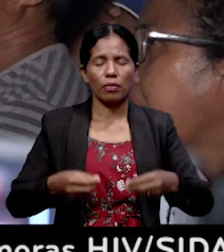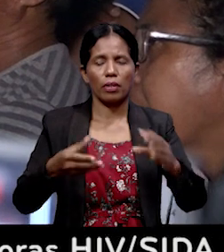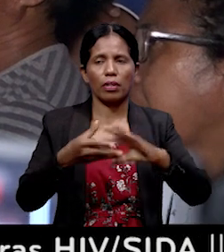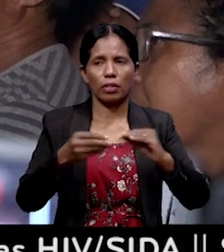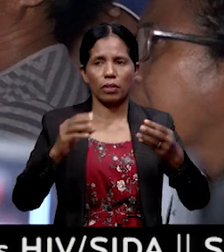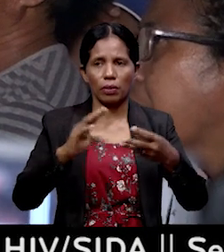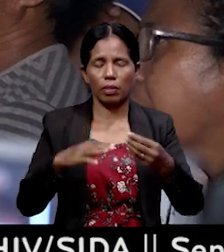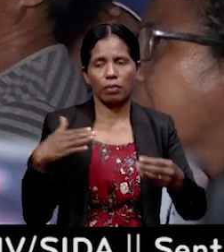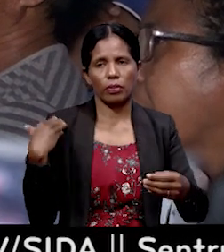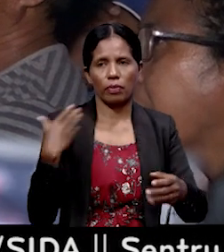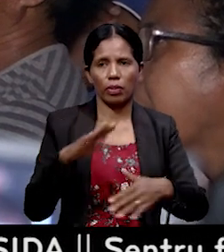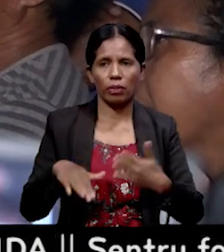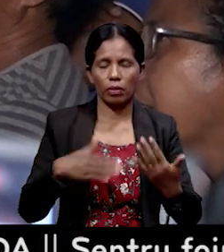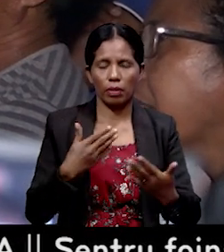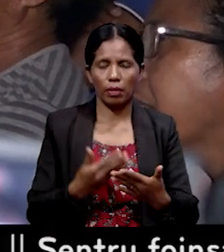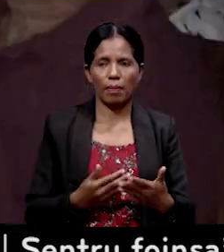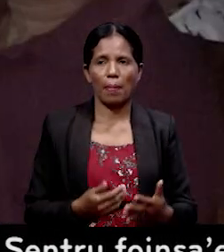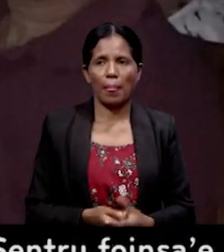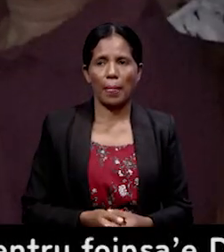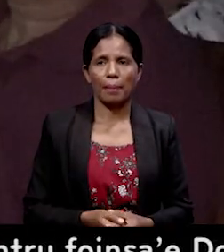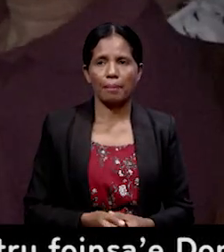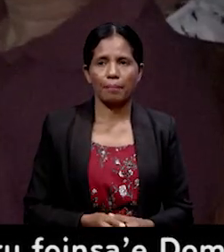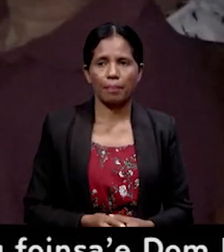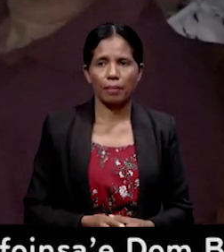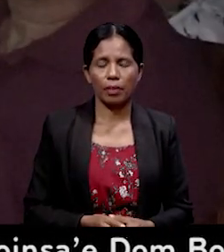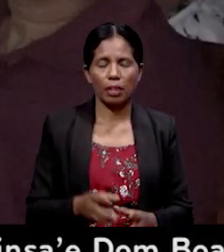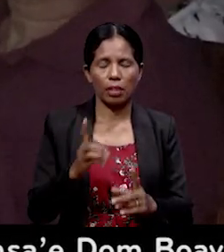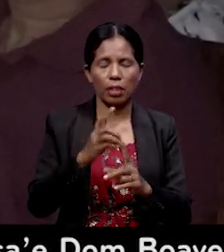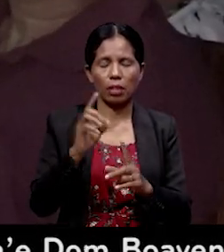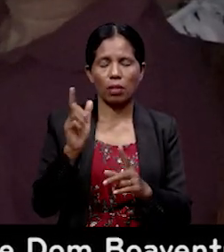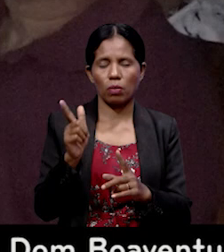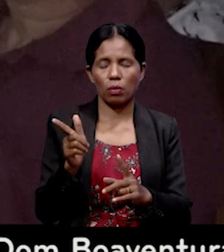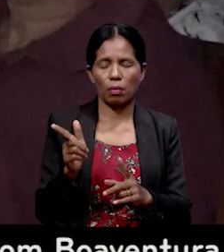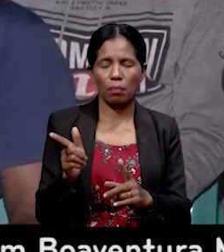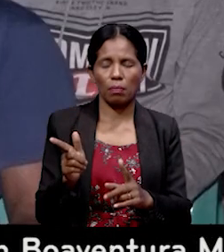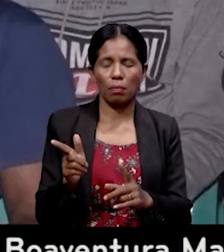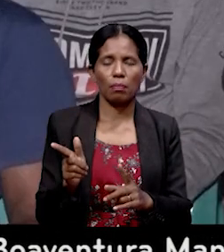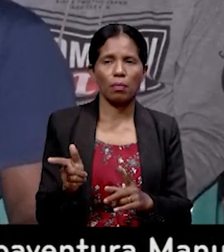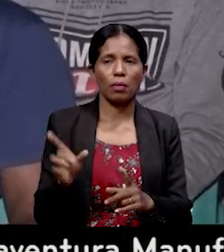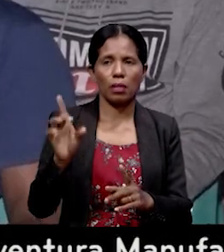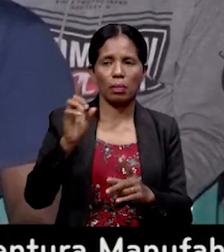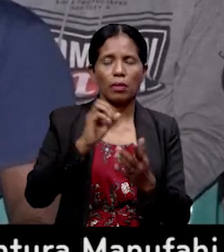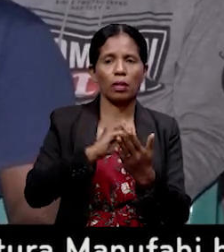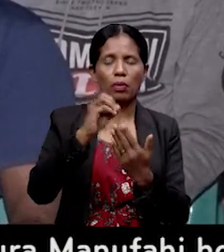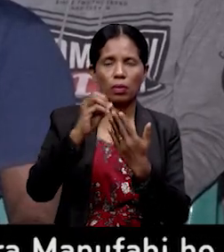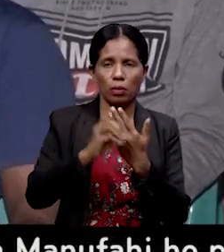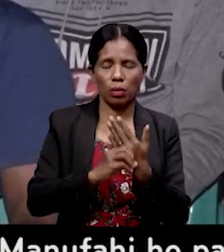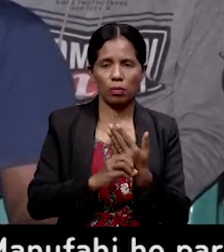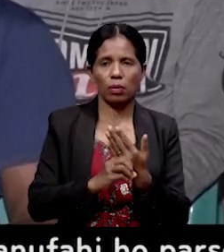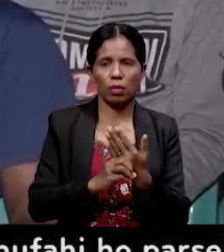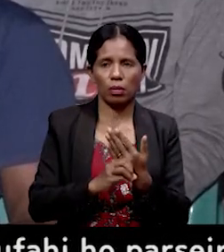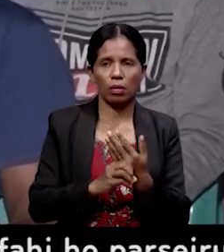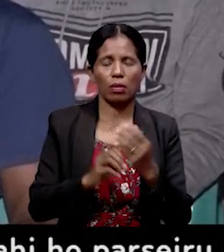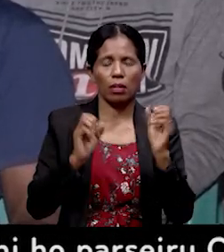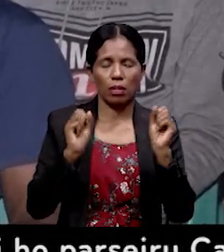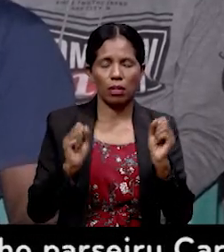Fuensa Esira. O acontecimento é de 28 de outubro, é bem que provoca massacre